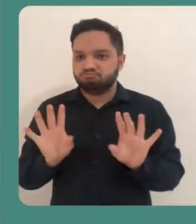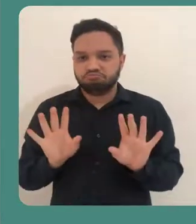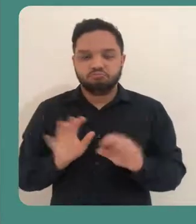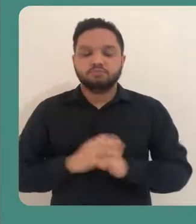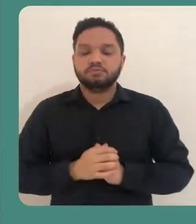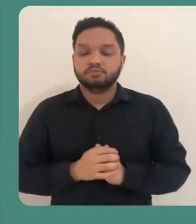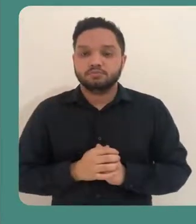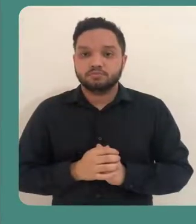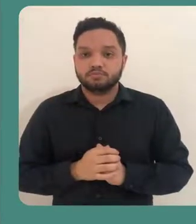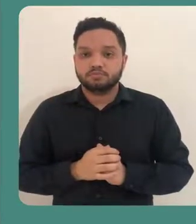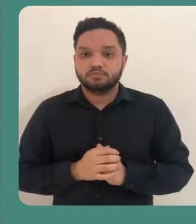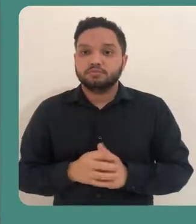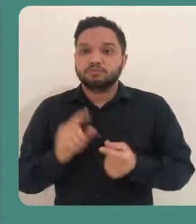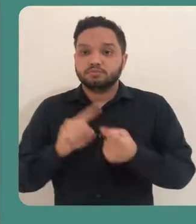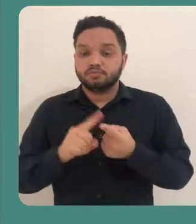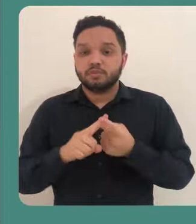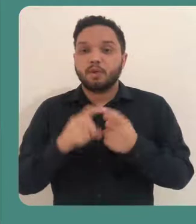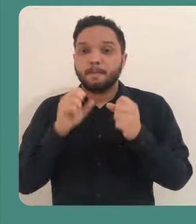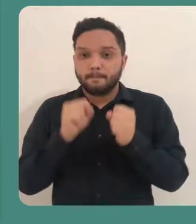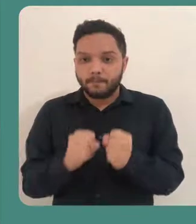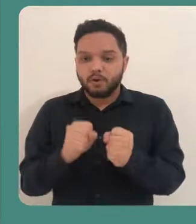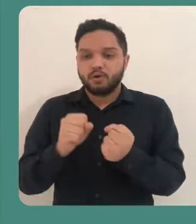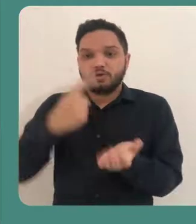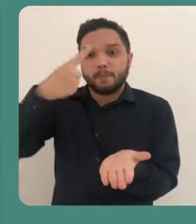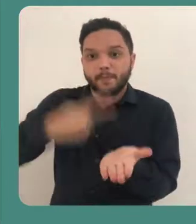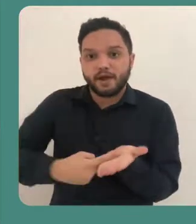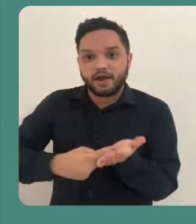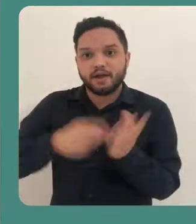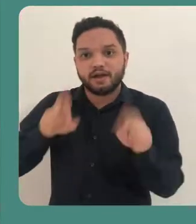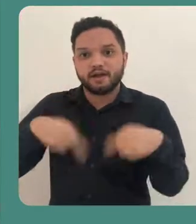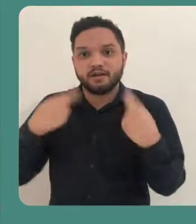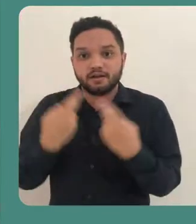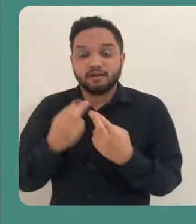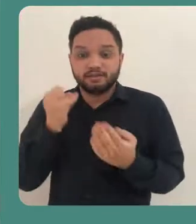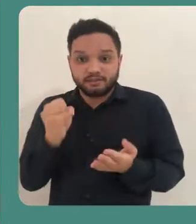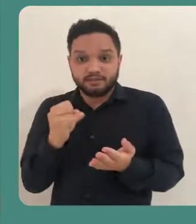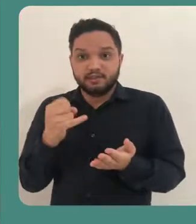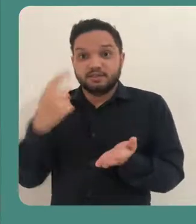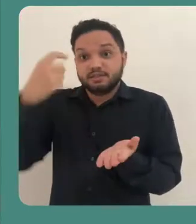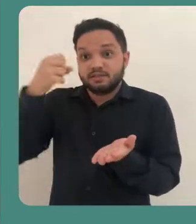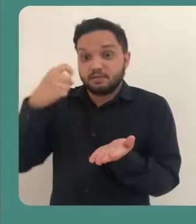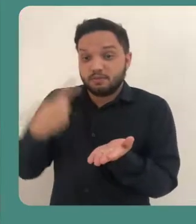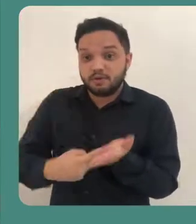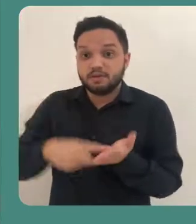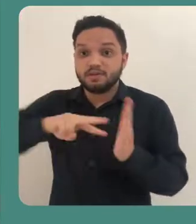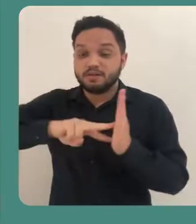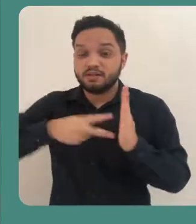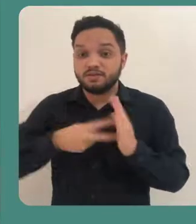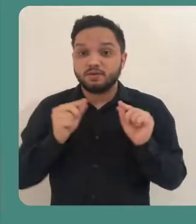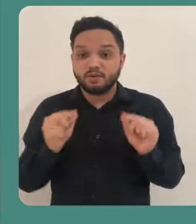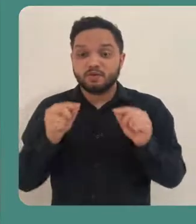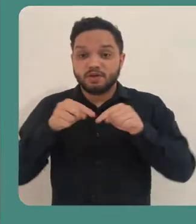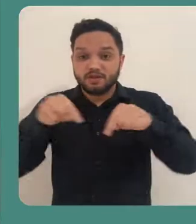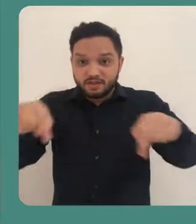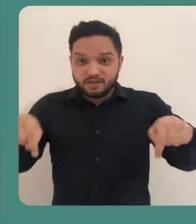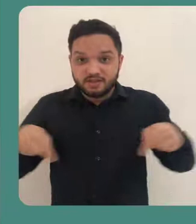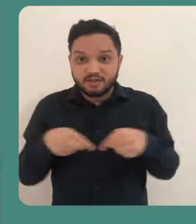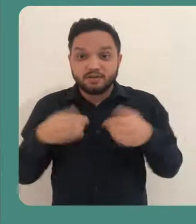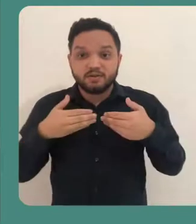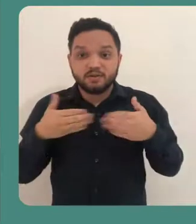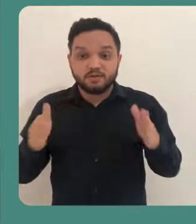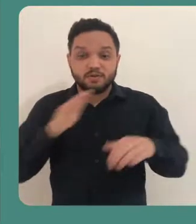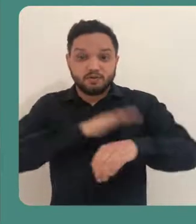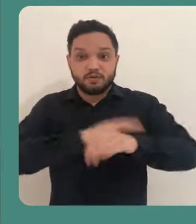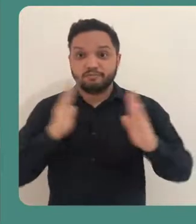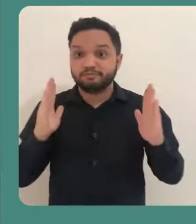você habilitar esse agendamento significa que a sala só estará aberta no período que você se você deixar desmarcar